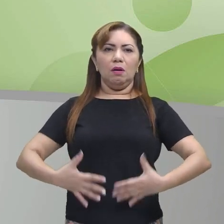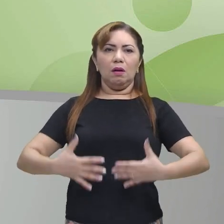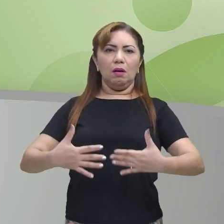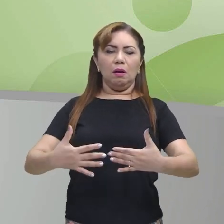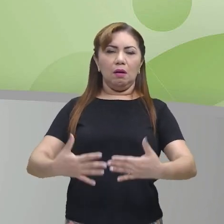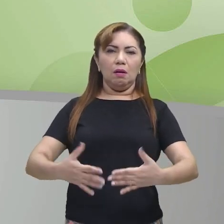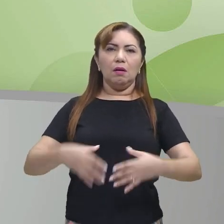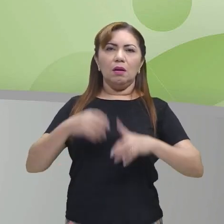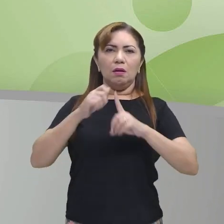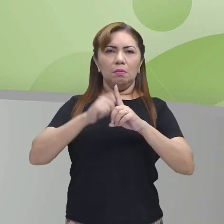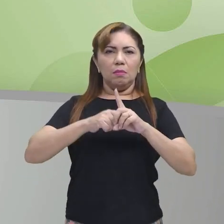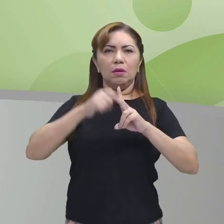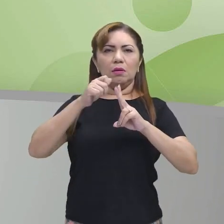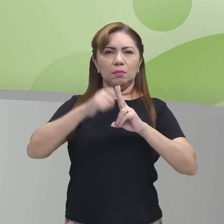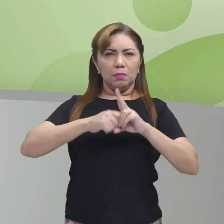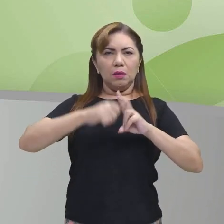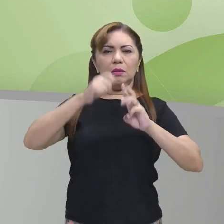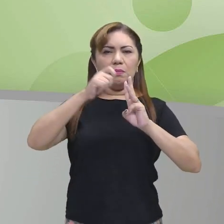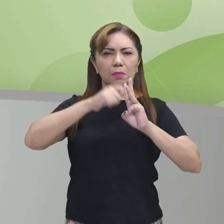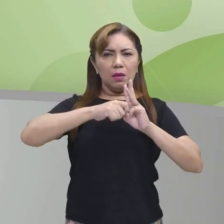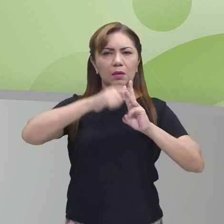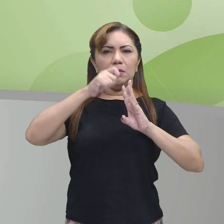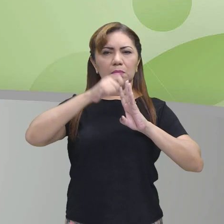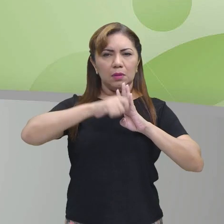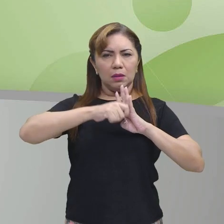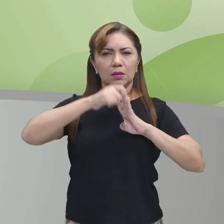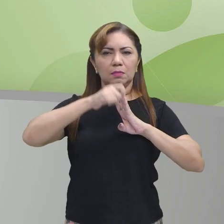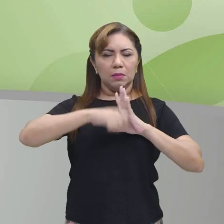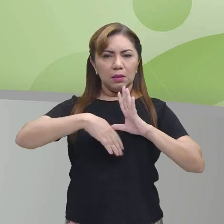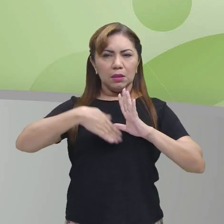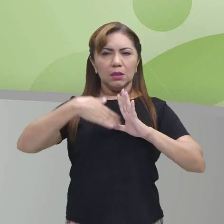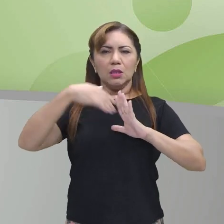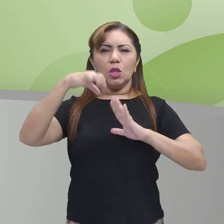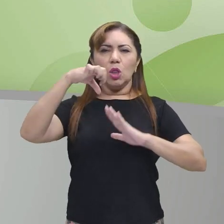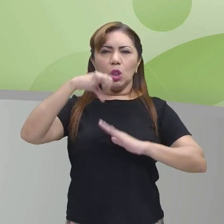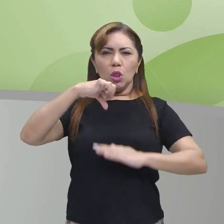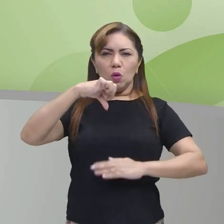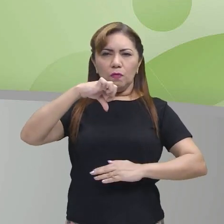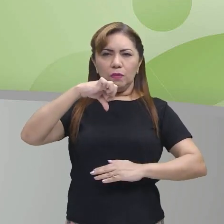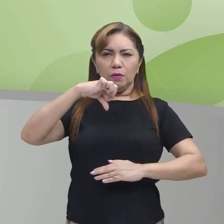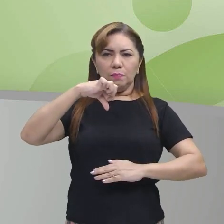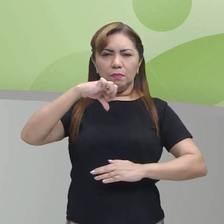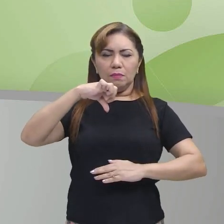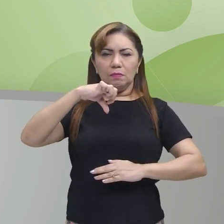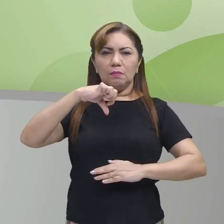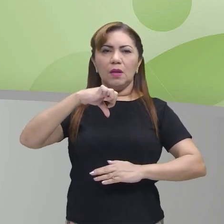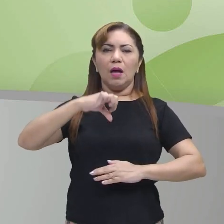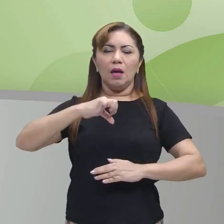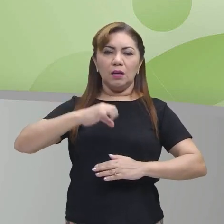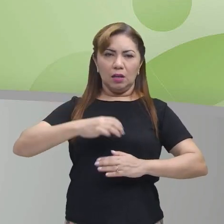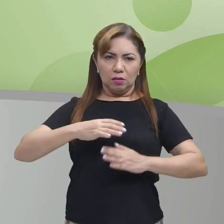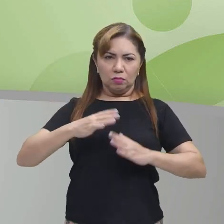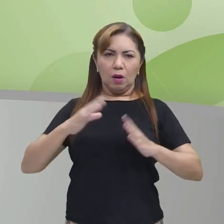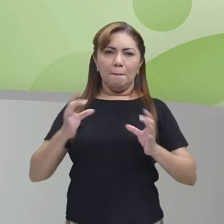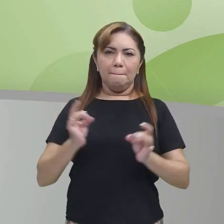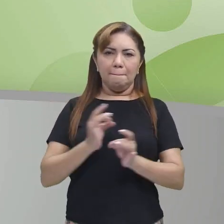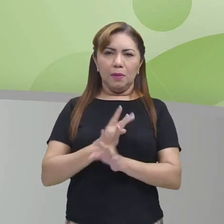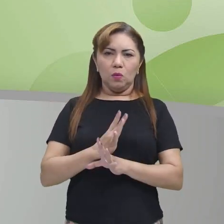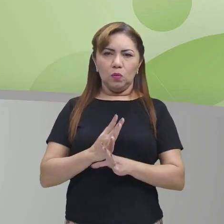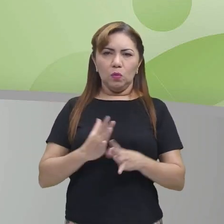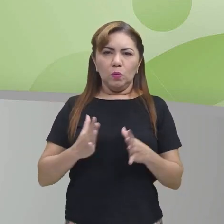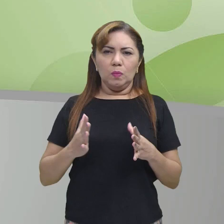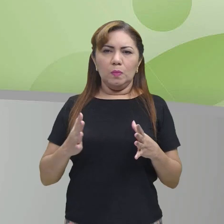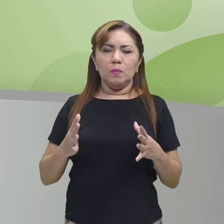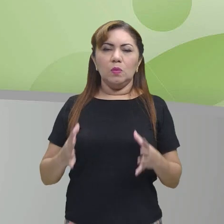após semana, meses após meses, até que ele se desenvolva totalmente e já esteja preparado para